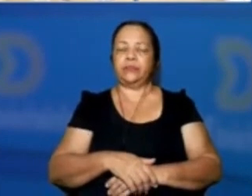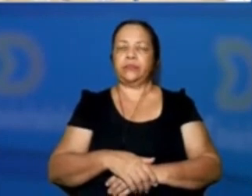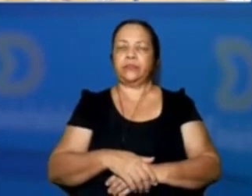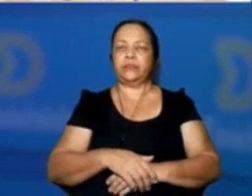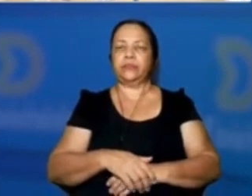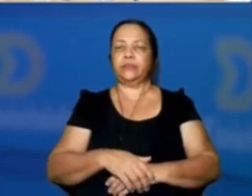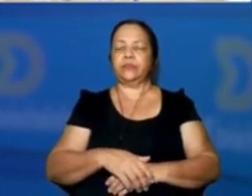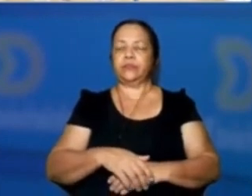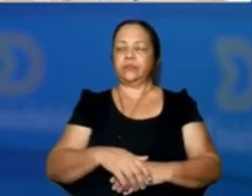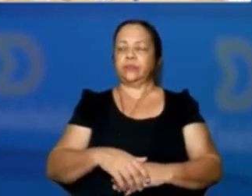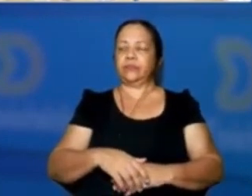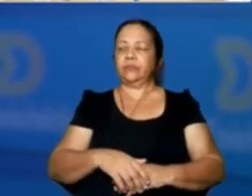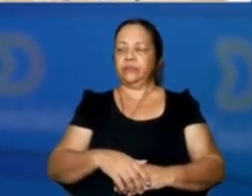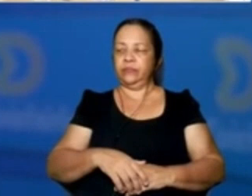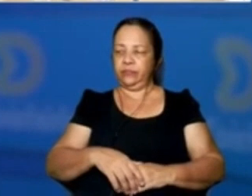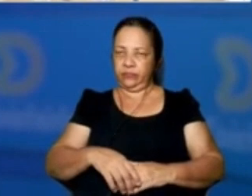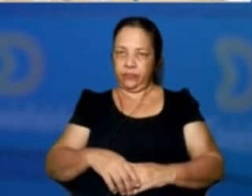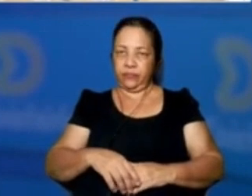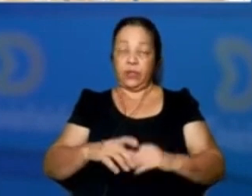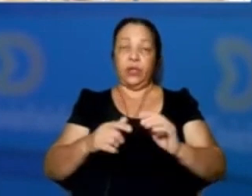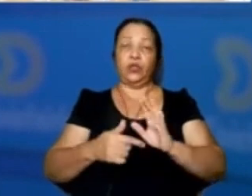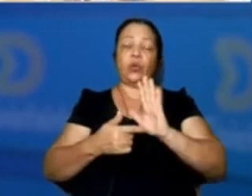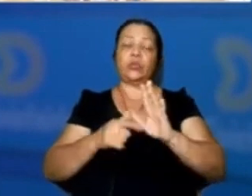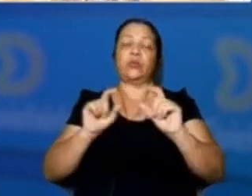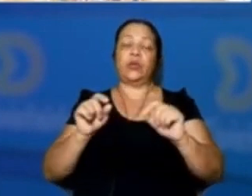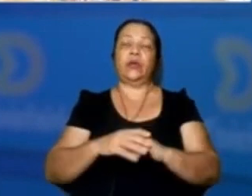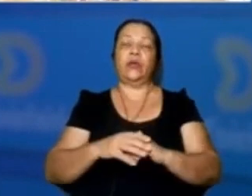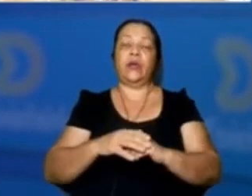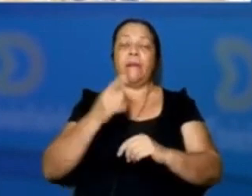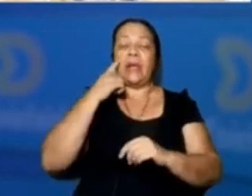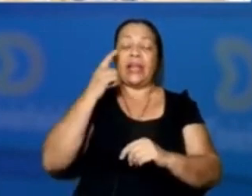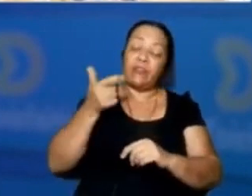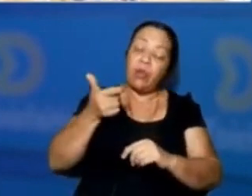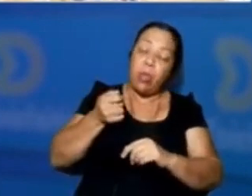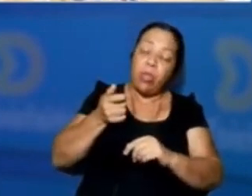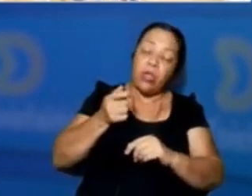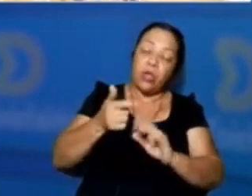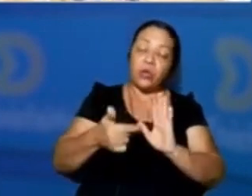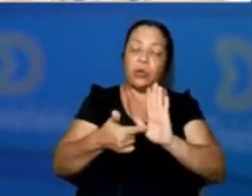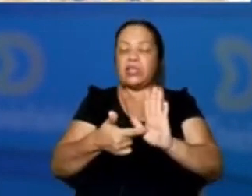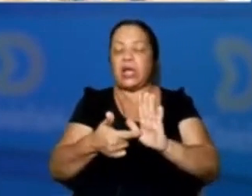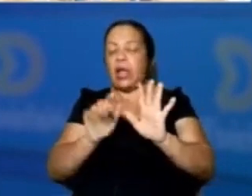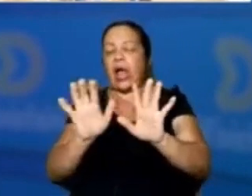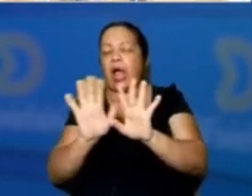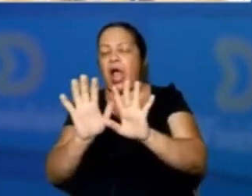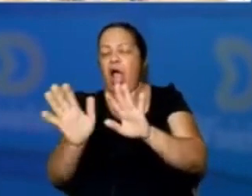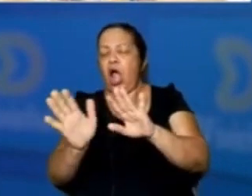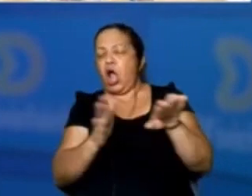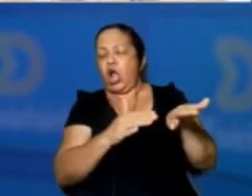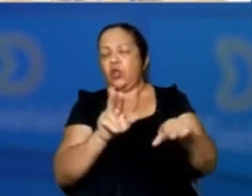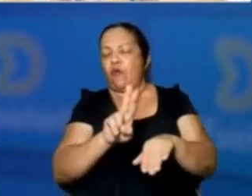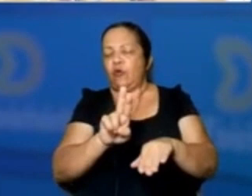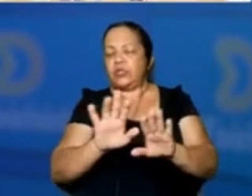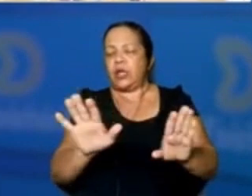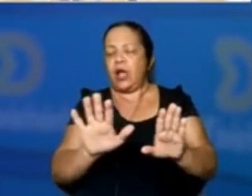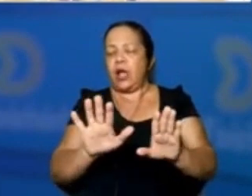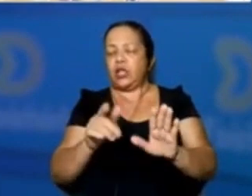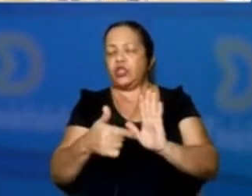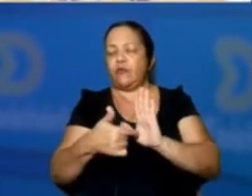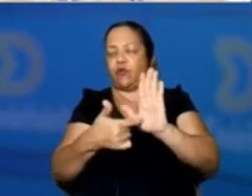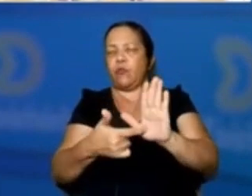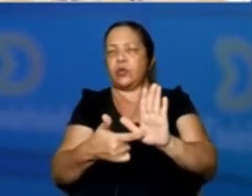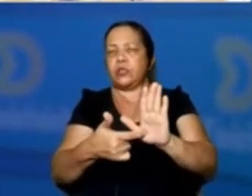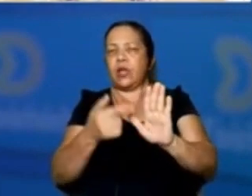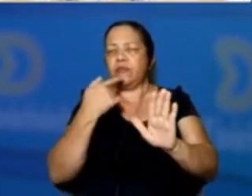ó... É porque está refletindo na TV. Tá, então eu desisto de montar vou desistir de apontar, então só vou mostrar. Nessa